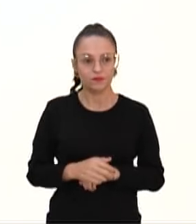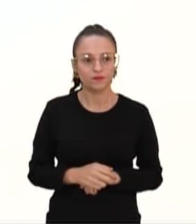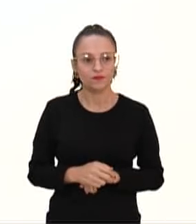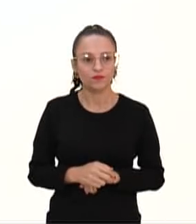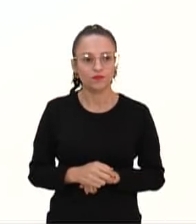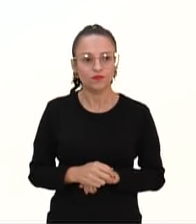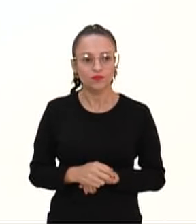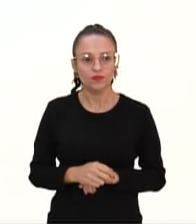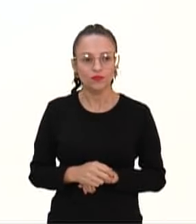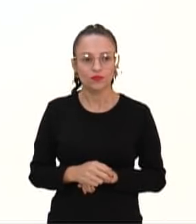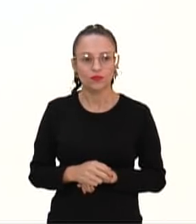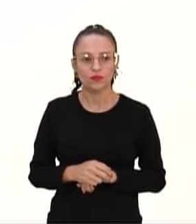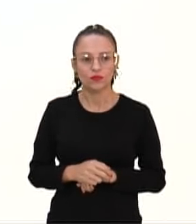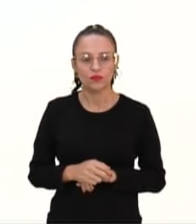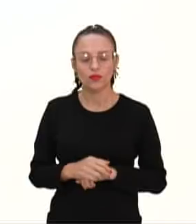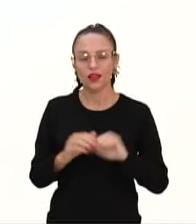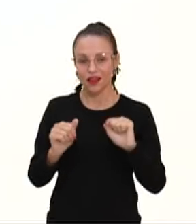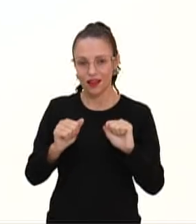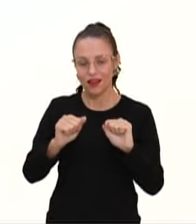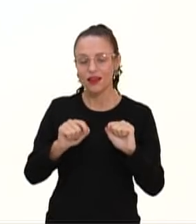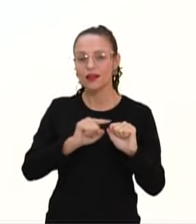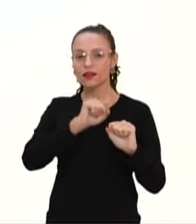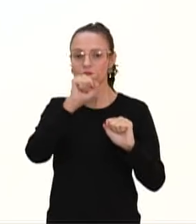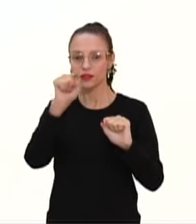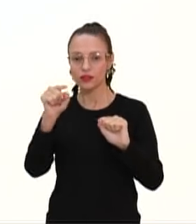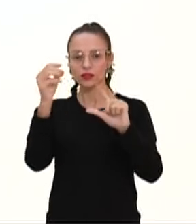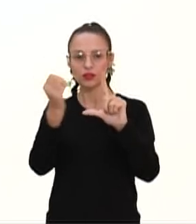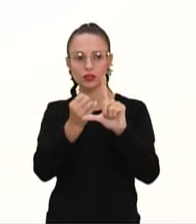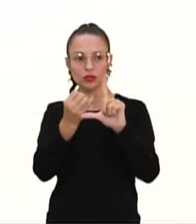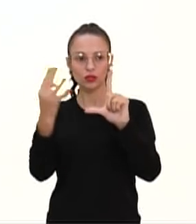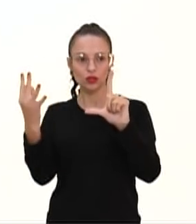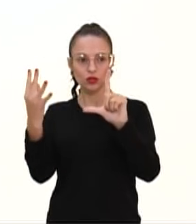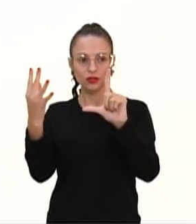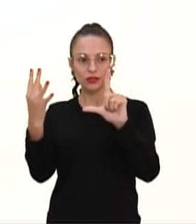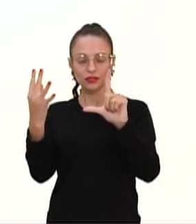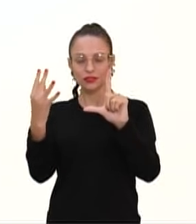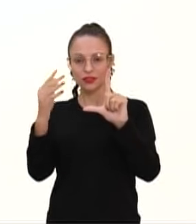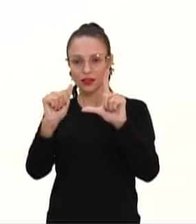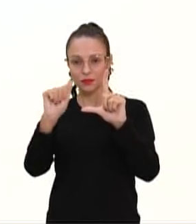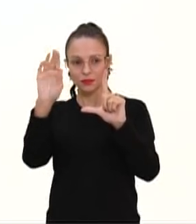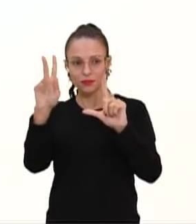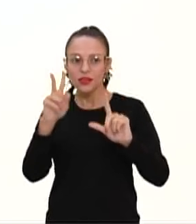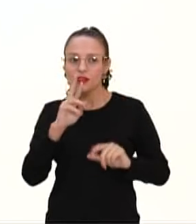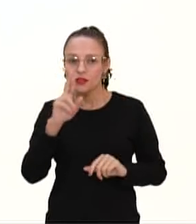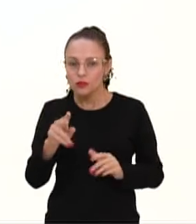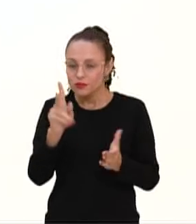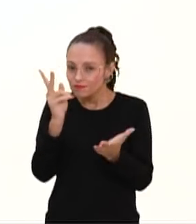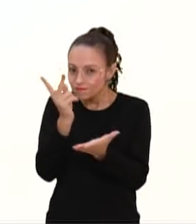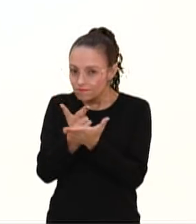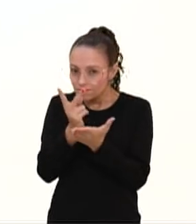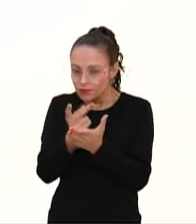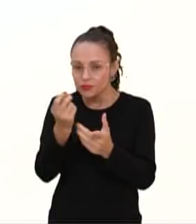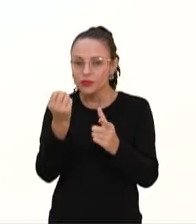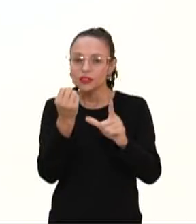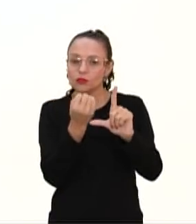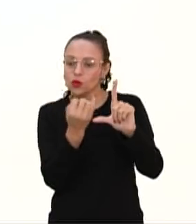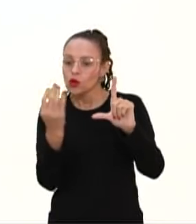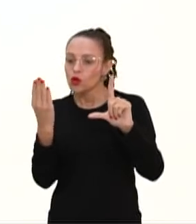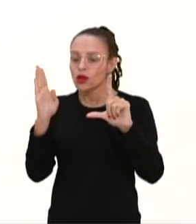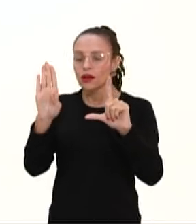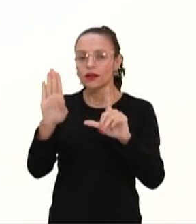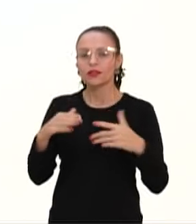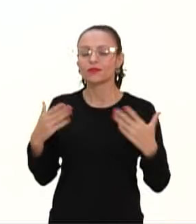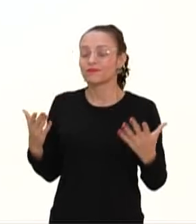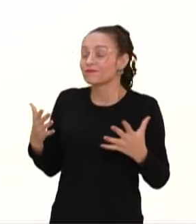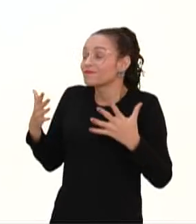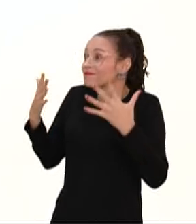Quando a base do logaritmo é igual a essa base da potência, a resposta é o próprio logaritmando, que está lá no expoente. Você fala